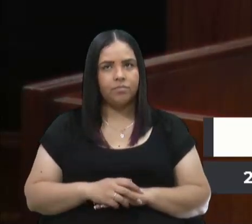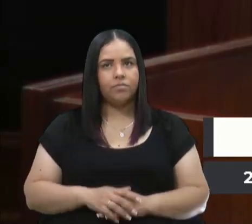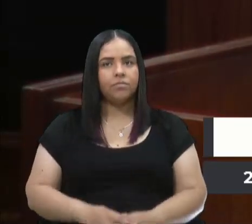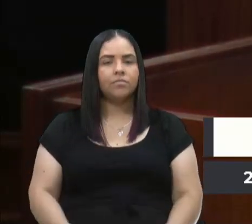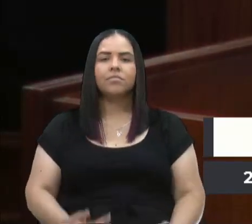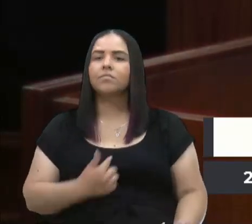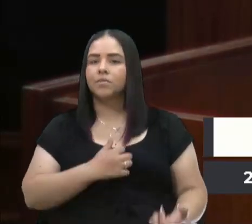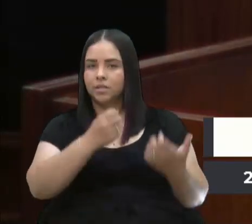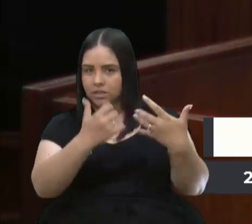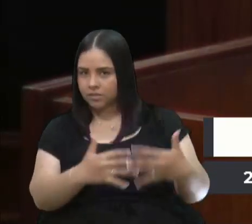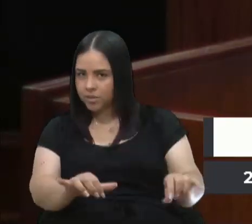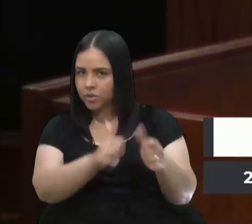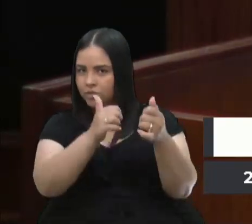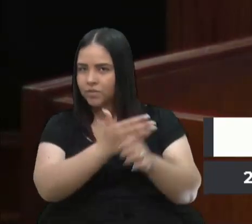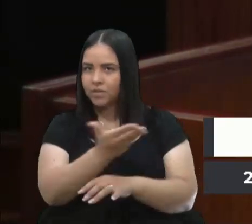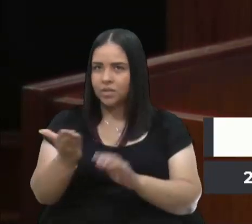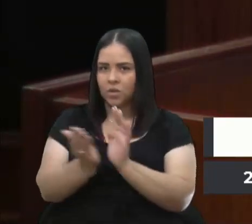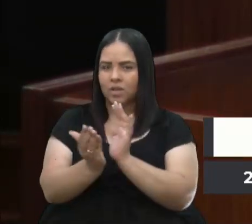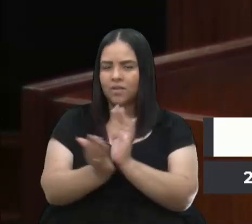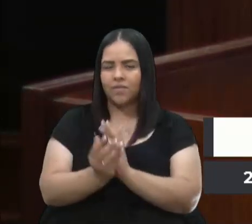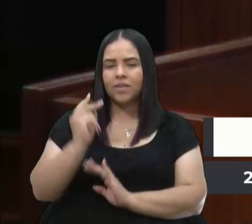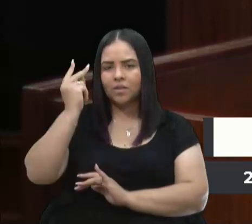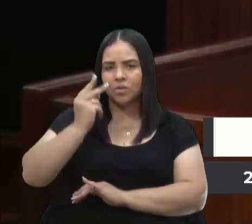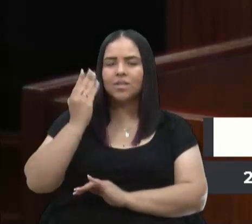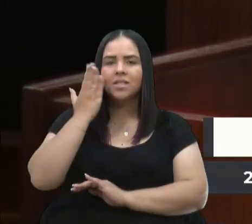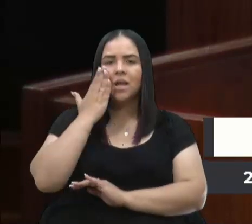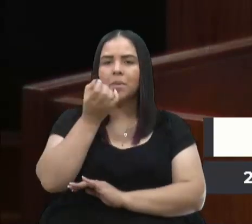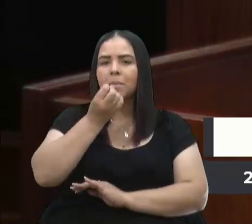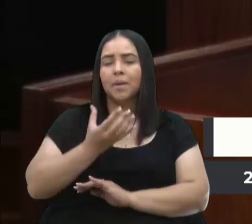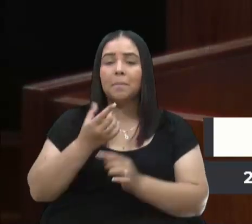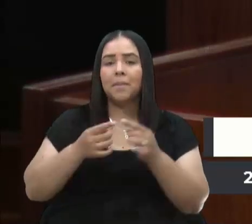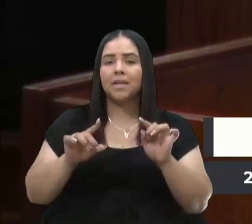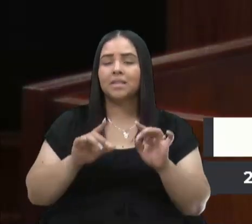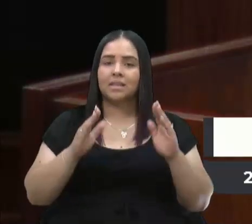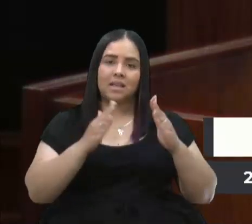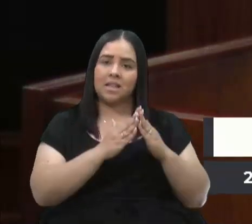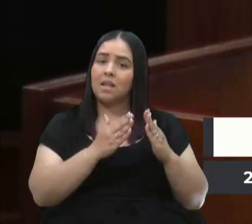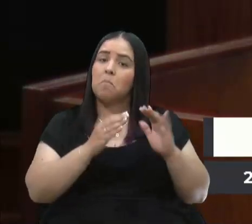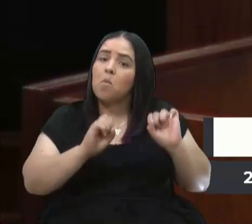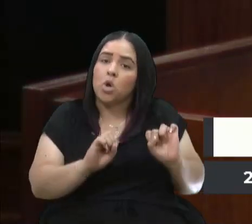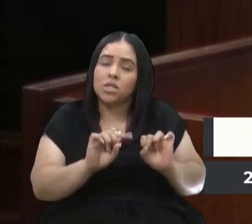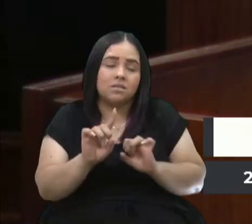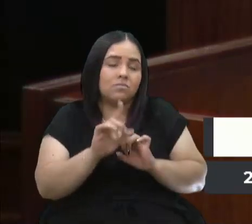Deixa eu explicar melhor. Os colegas vereadores sabem bem, mas quem está em casa talvez não.